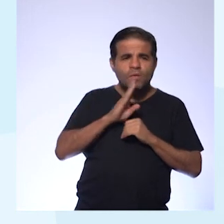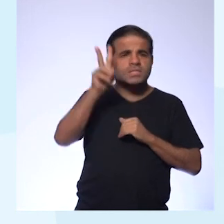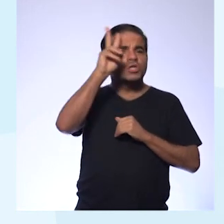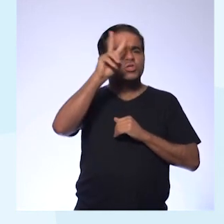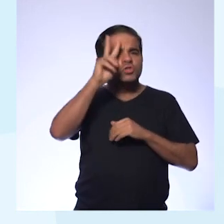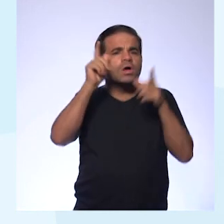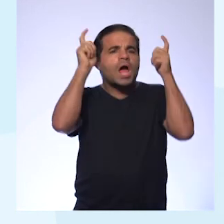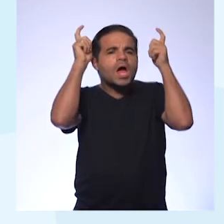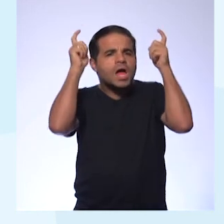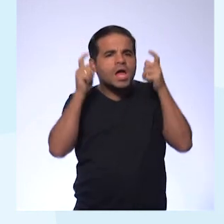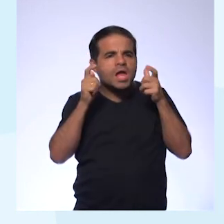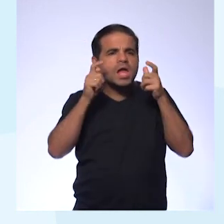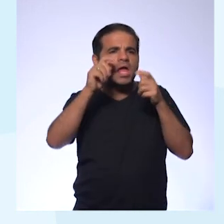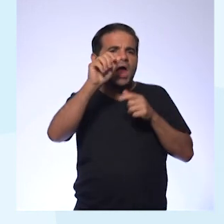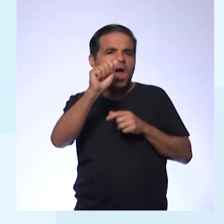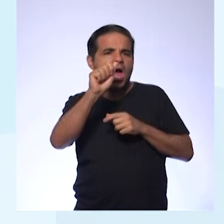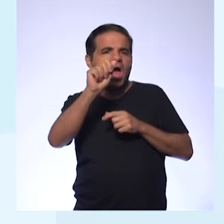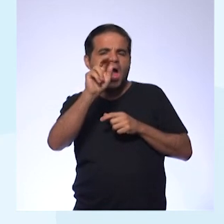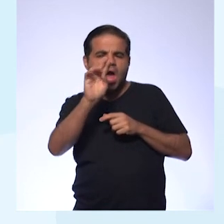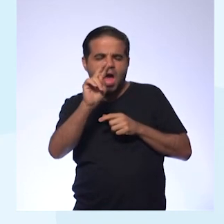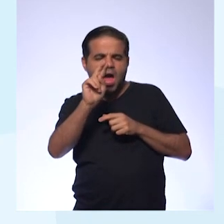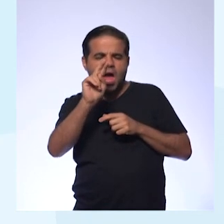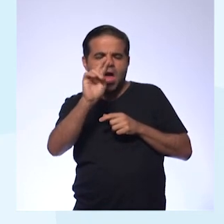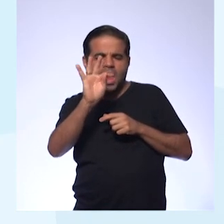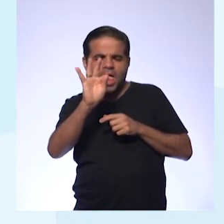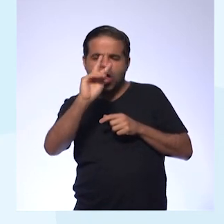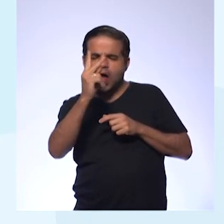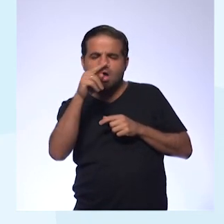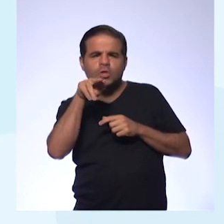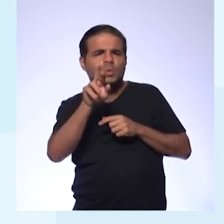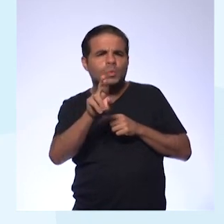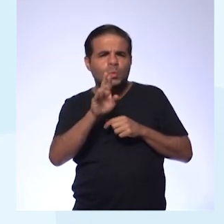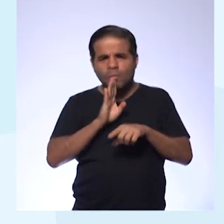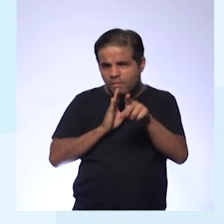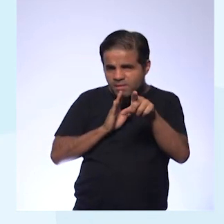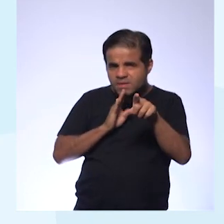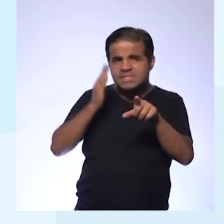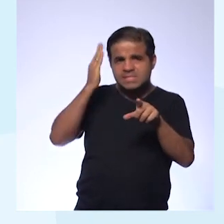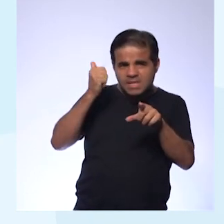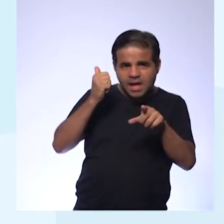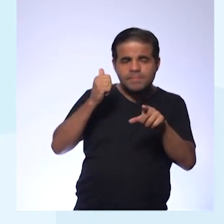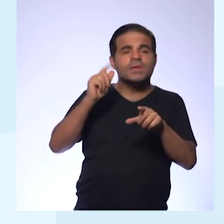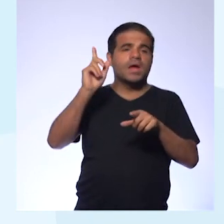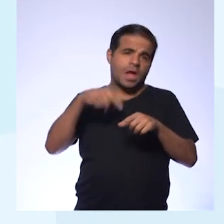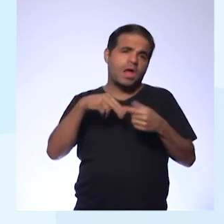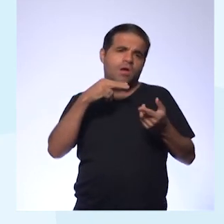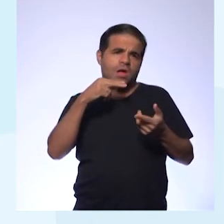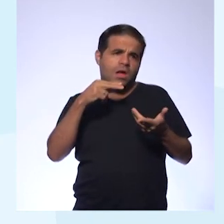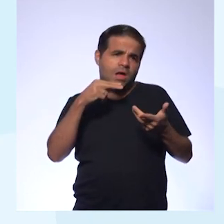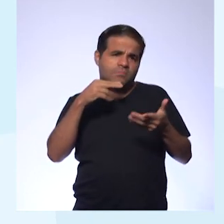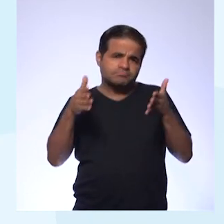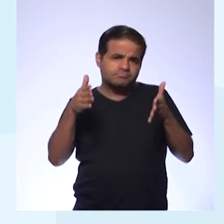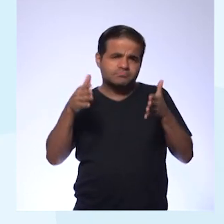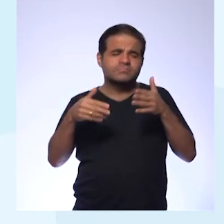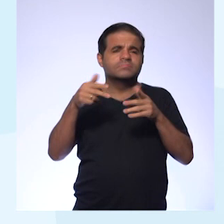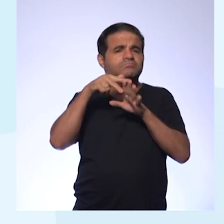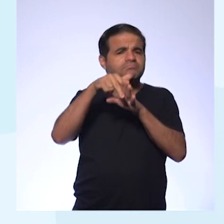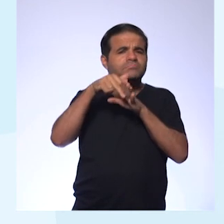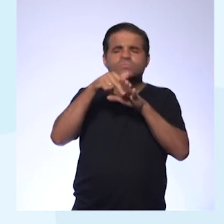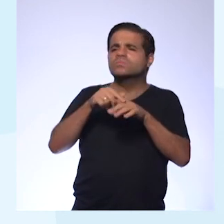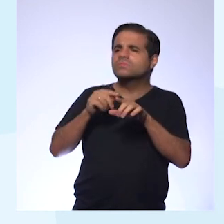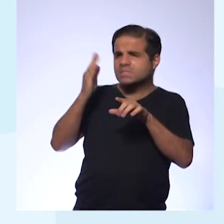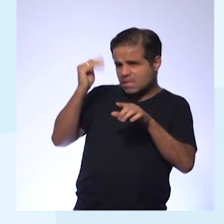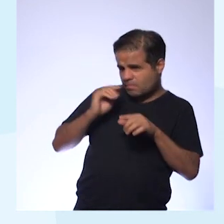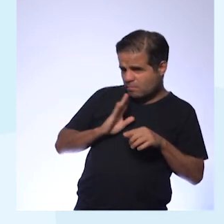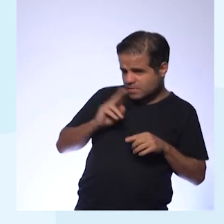Arthur? Então, o que você sabe a respeito desta história? É uma novela de cavalaria. Então, o que você sabe sobre esta